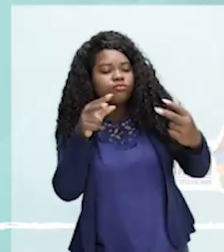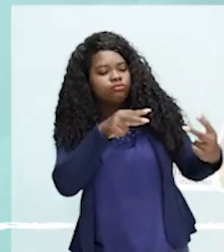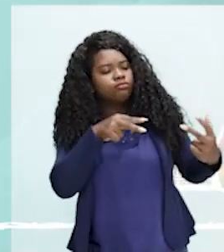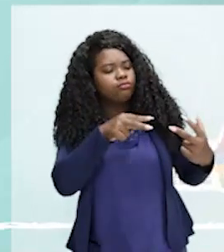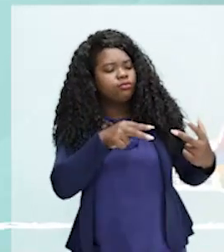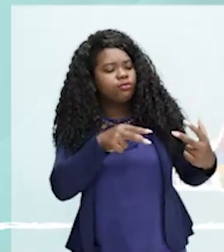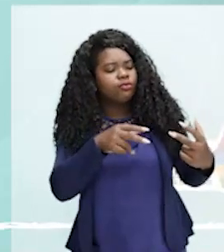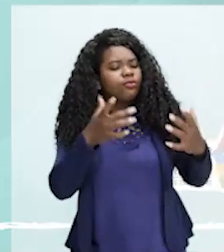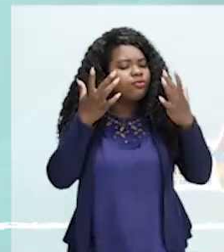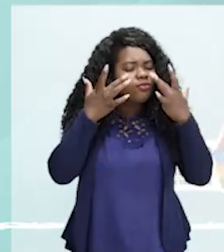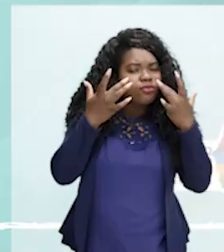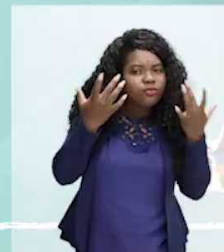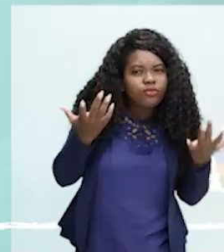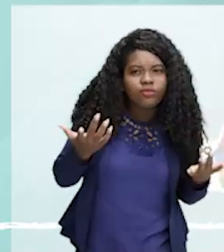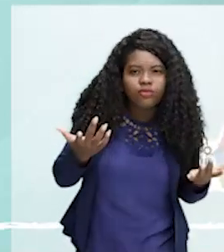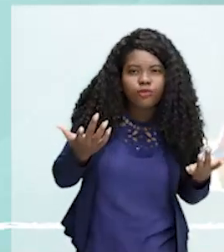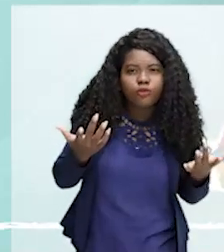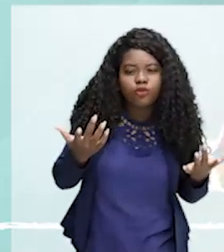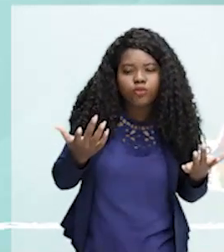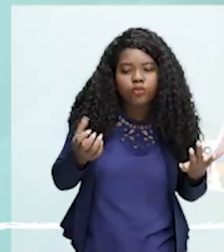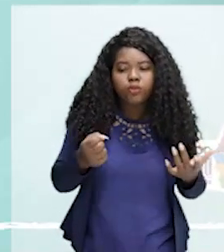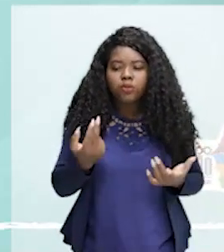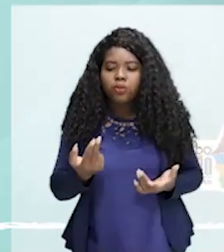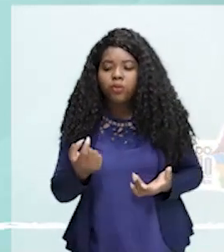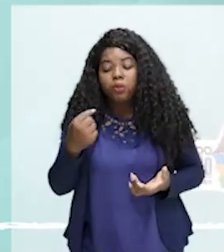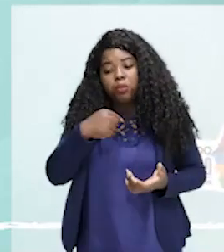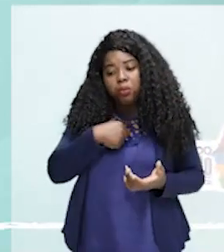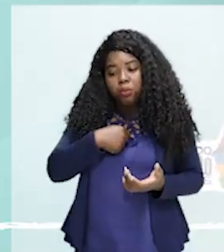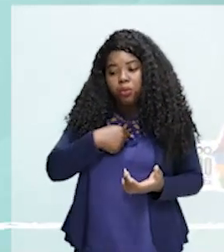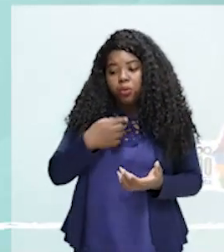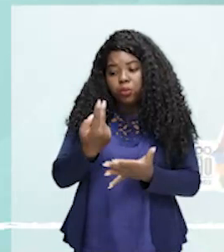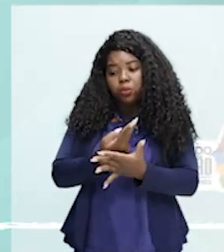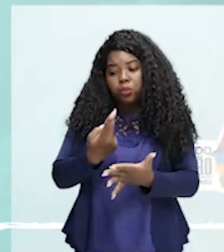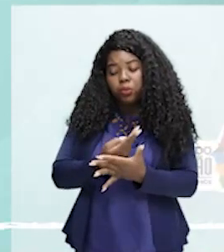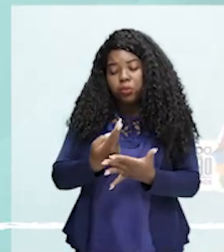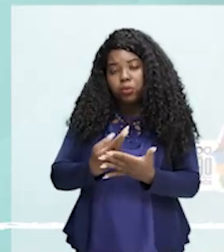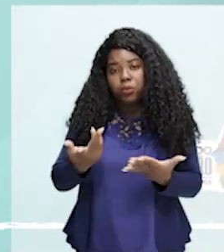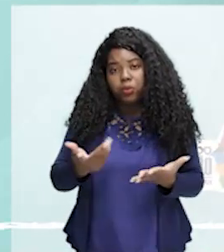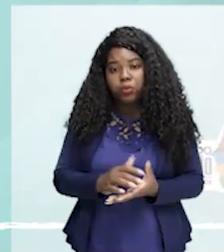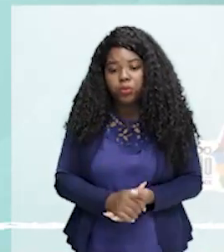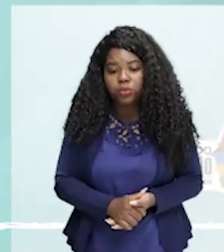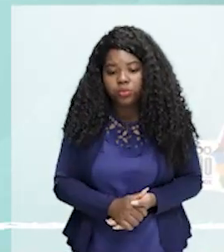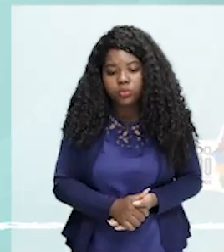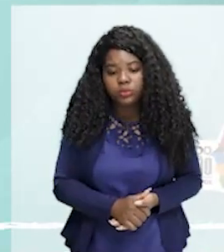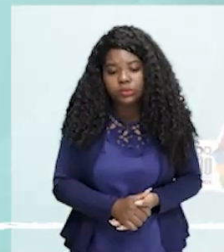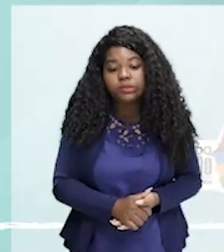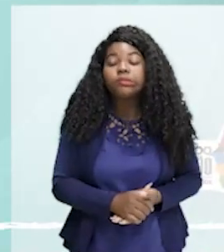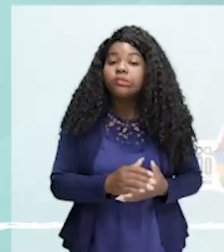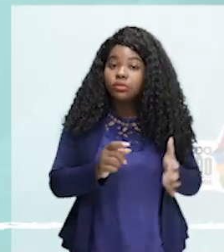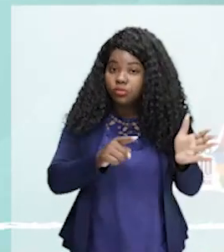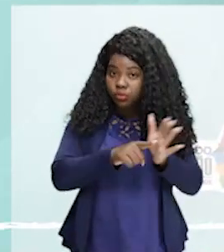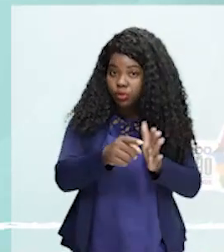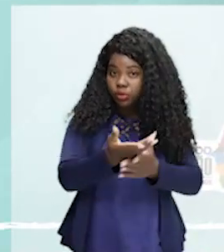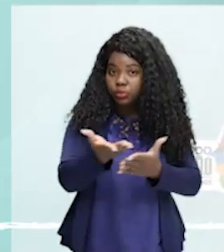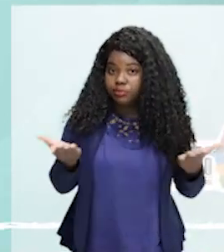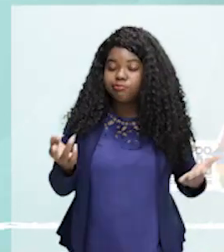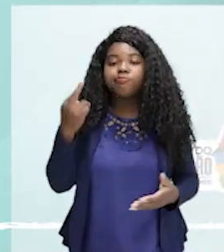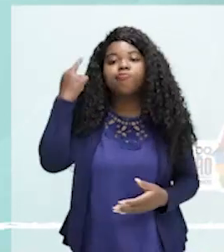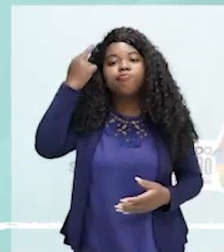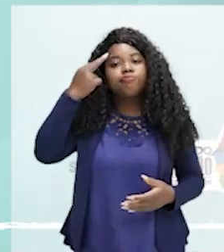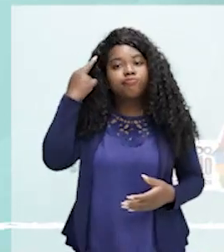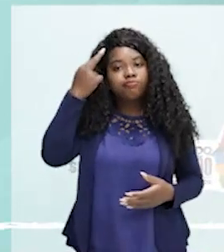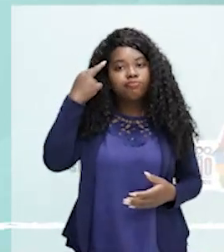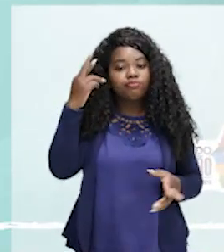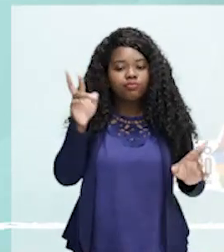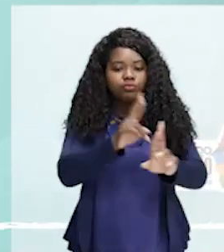teatro? Ou eu sou conservador e não admito isso e não me permito novas possibilidades? Então eu vou deixar uma série de questionamentos para que a gente entenda